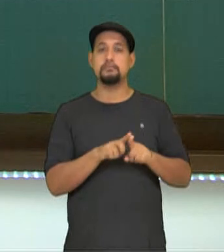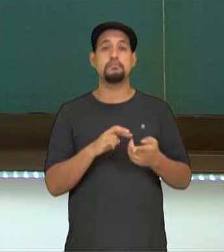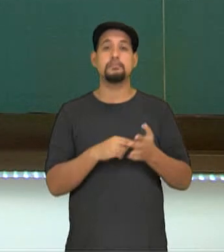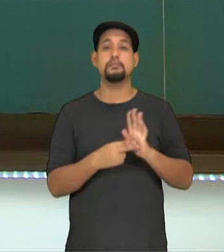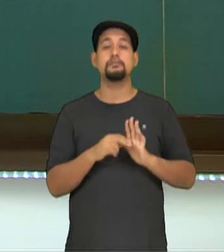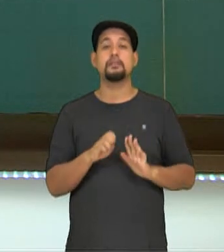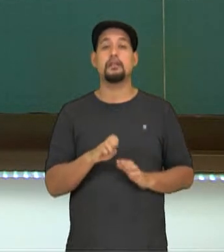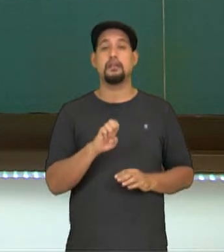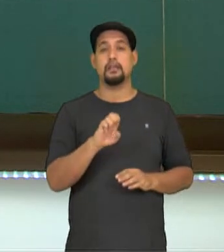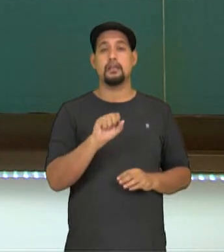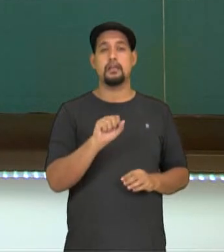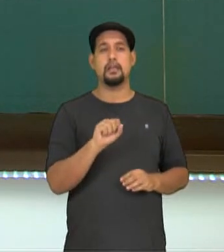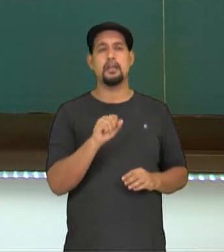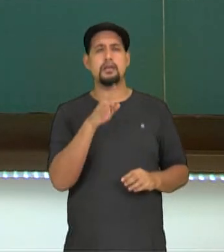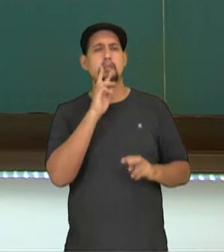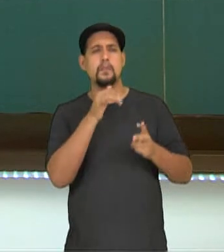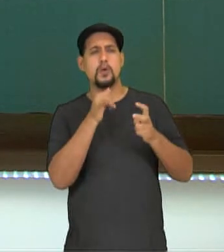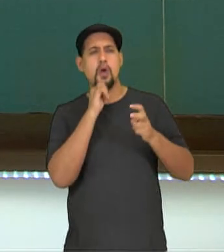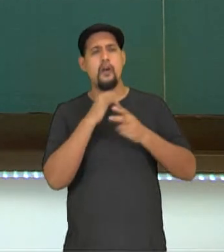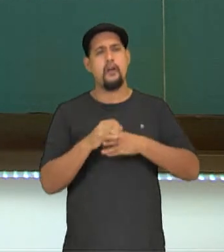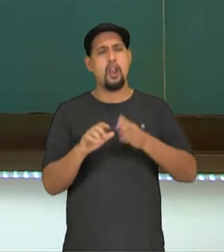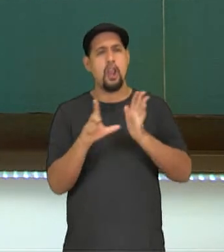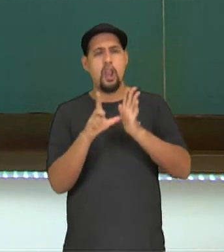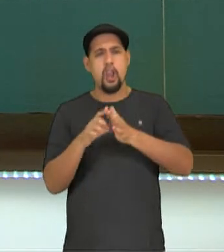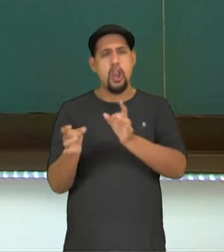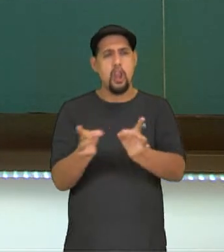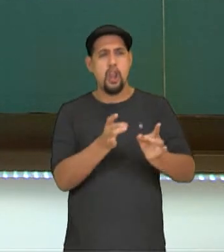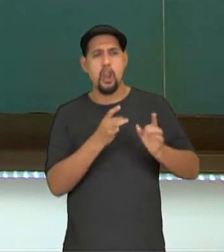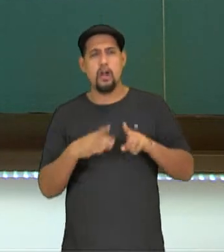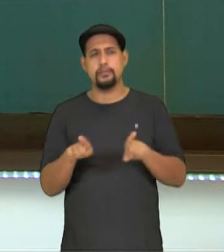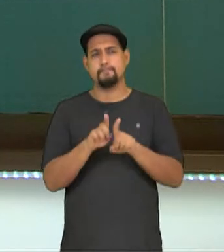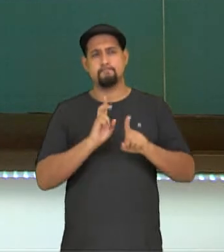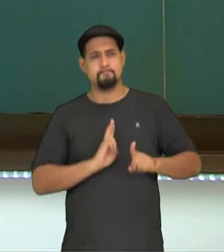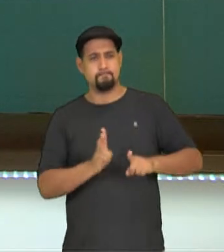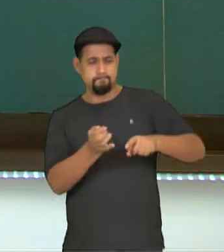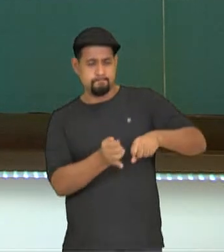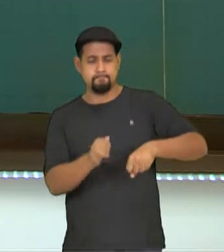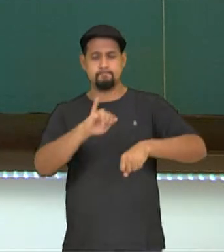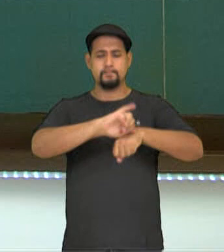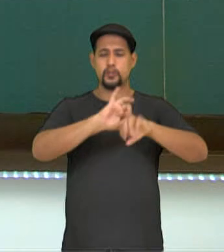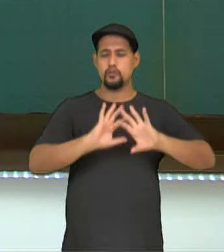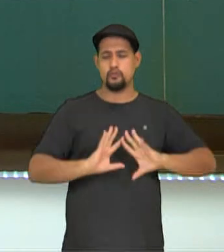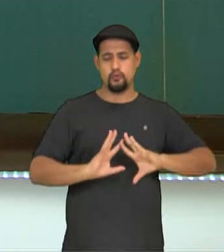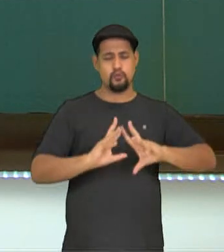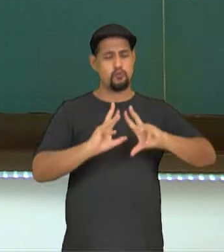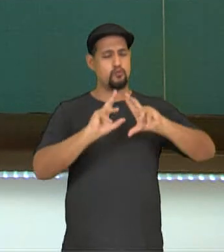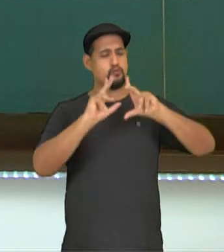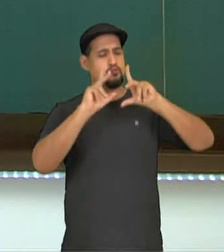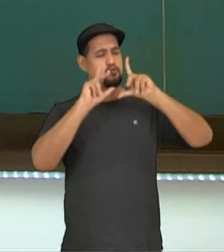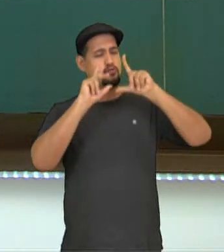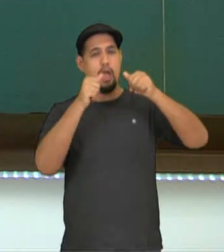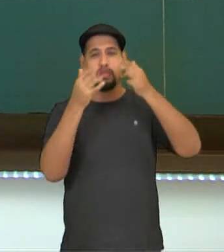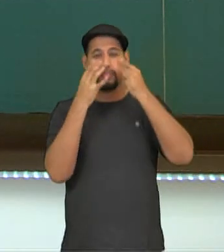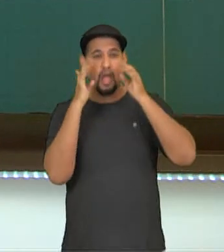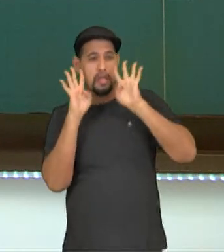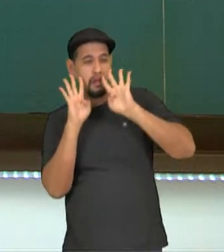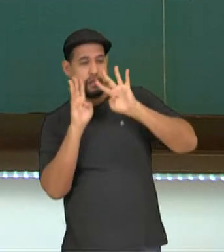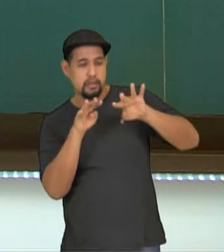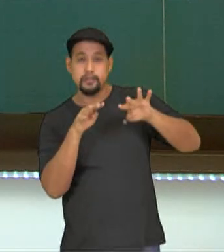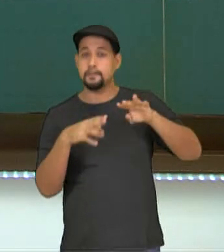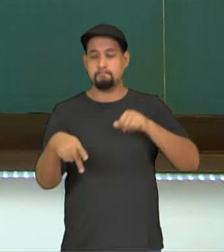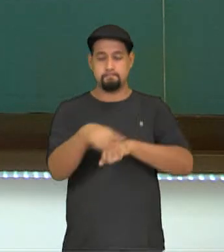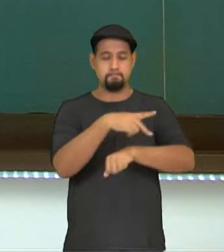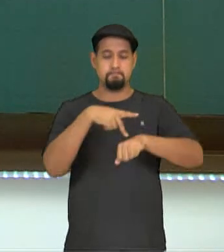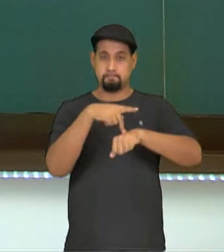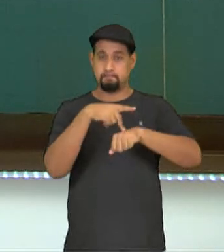o elisabetano, em que o comércio estava como centro de todas as atenções, de todas as